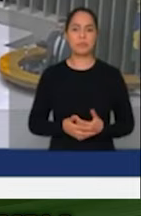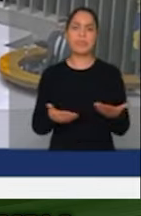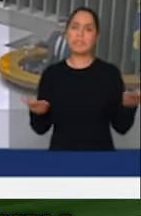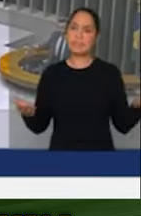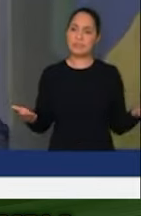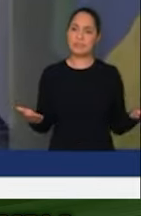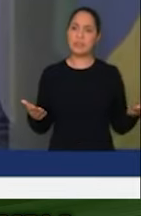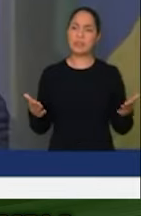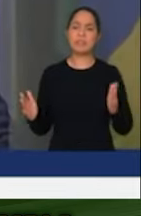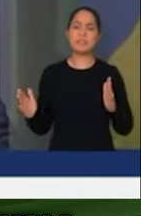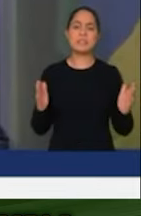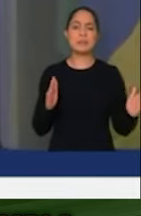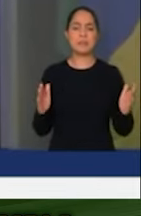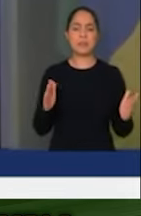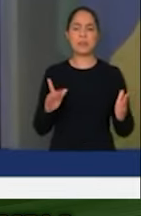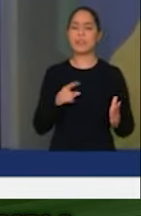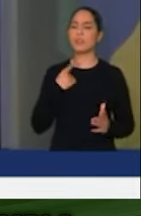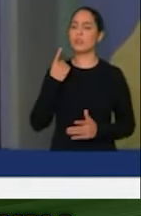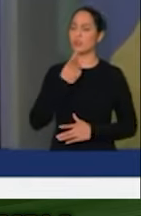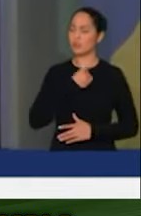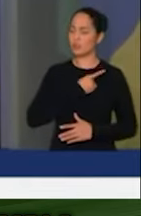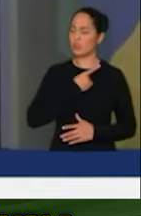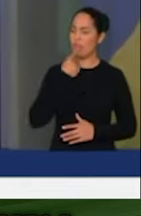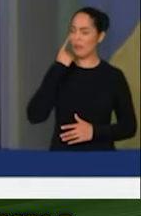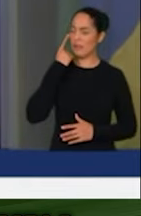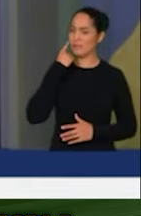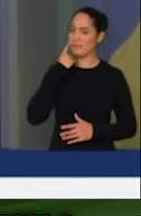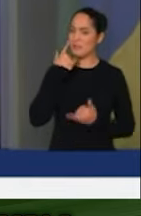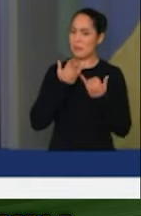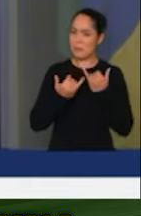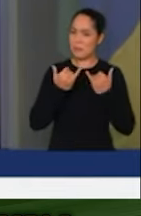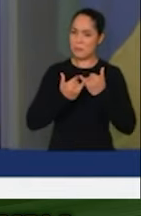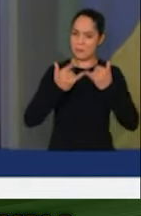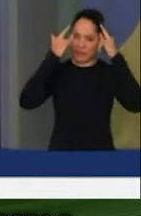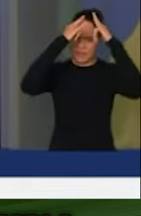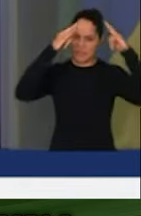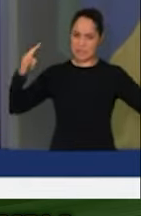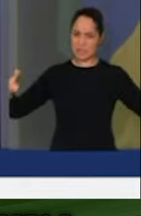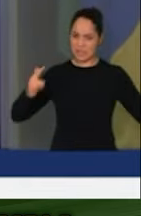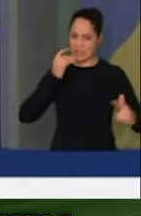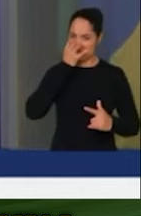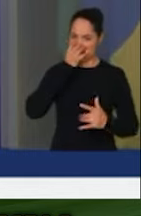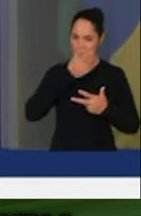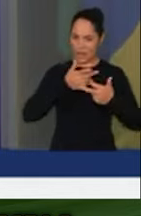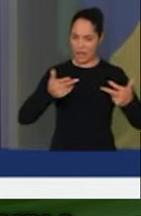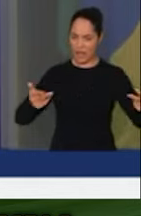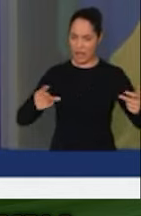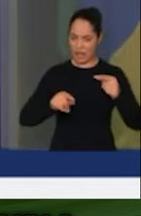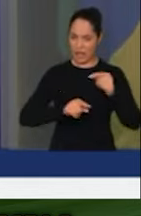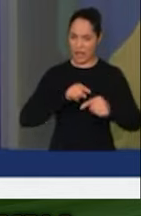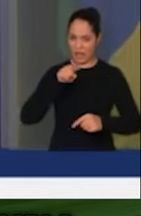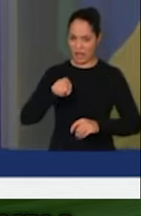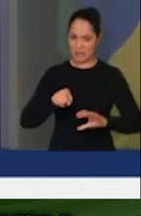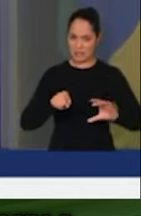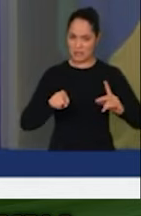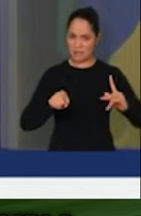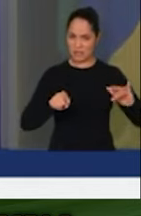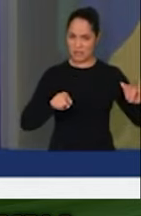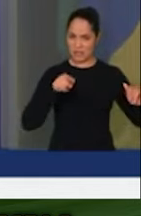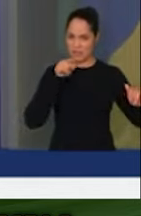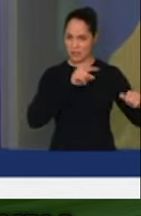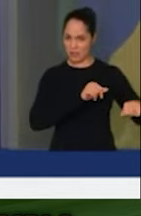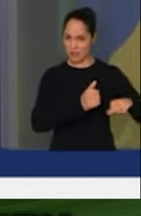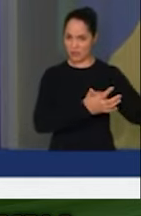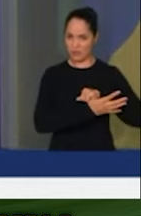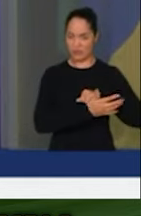estamos acompanhando esse circo que ocorre na CPI da Covid, na verdade não é mais um circo, né? Ali não tem